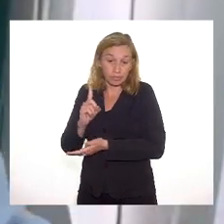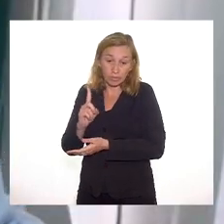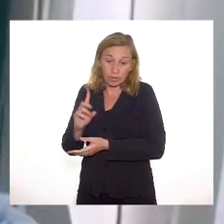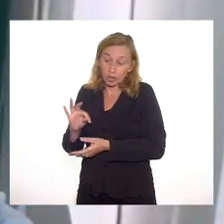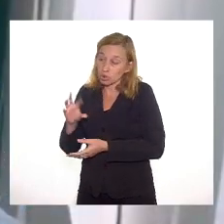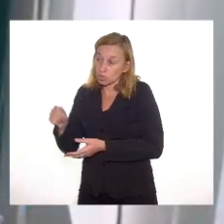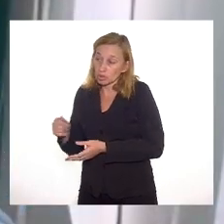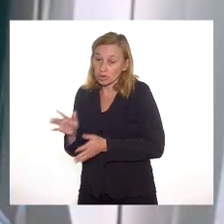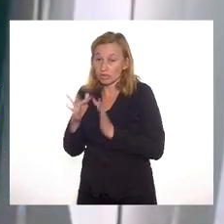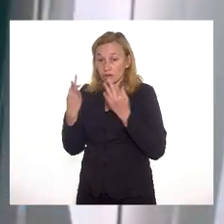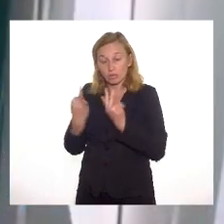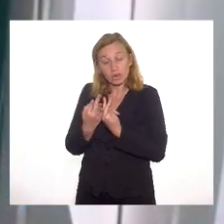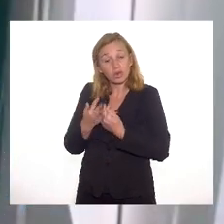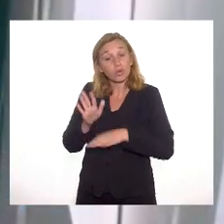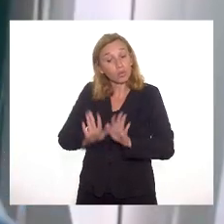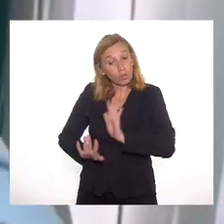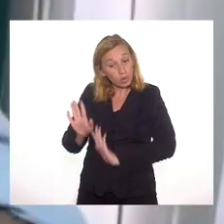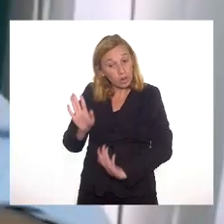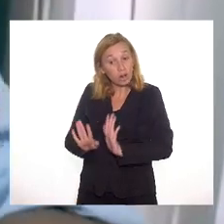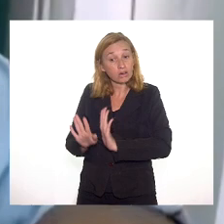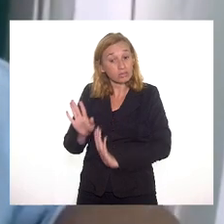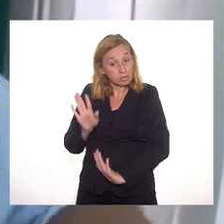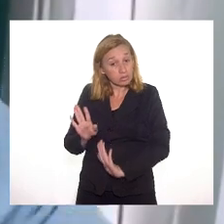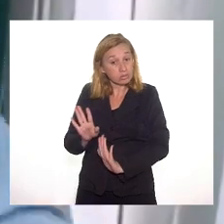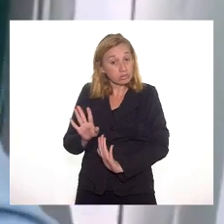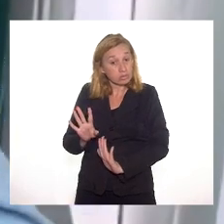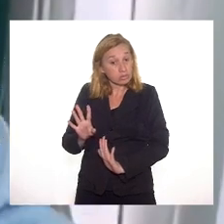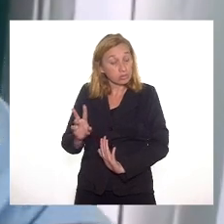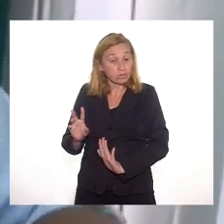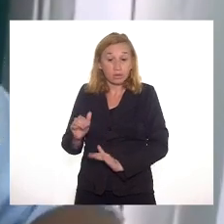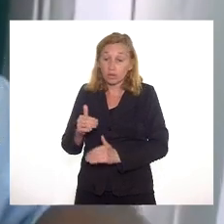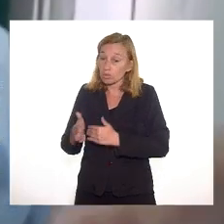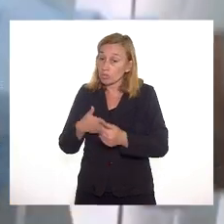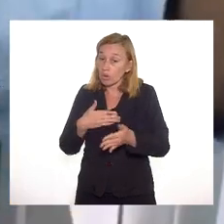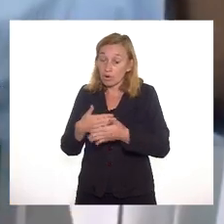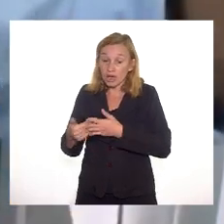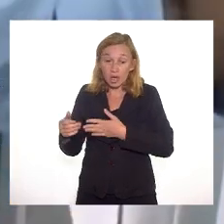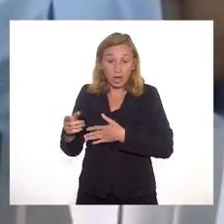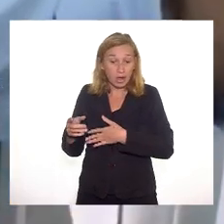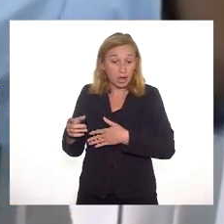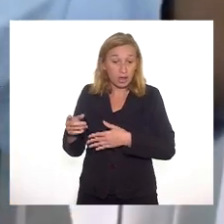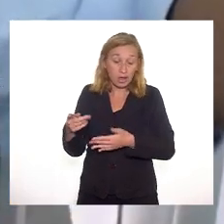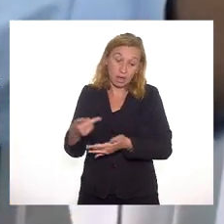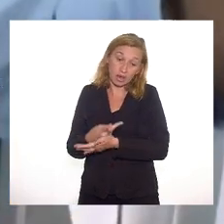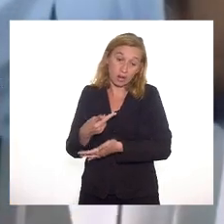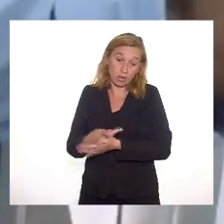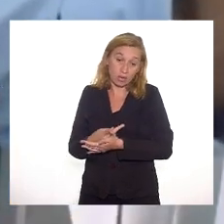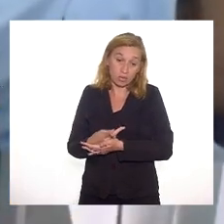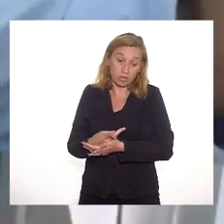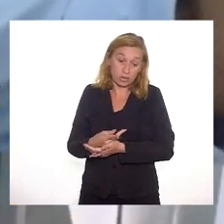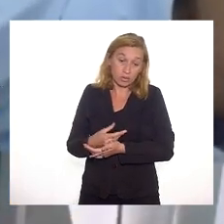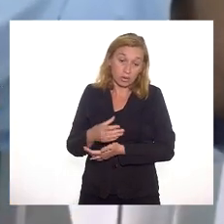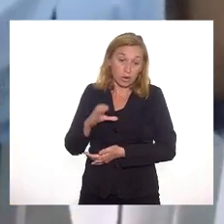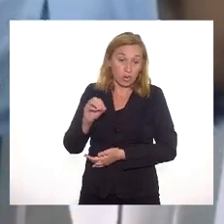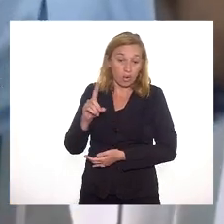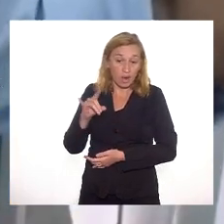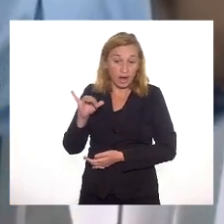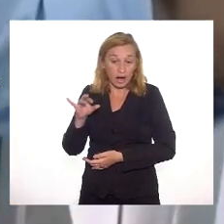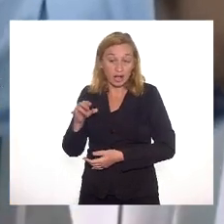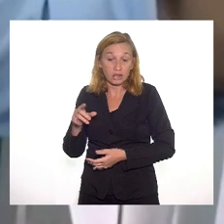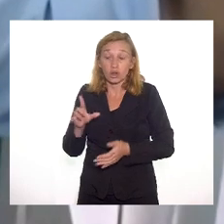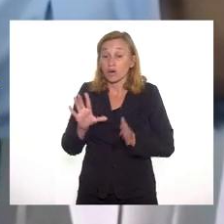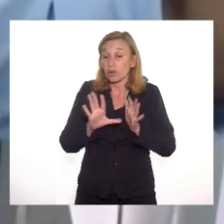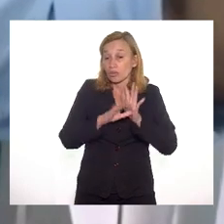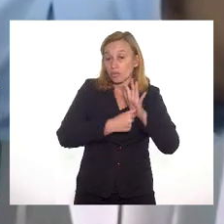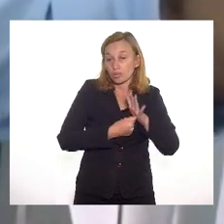toda a família. Tomar muito cuidado com isso. Isso vale para todo tipo de crime, inclusive chamados crimes de colarinho branco. Vira e mexe, a gente